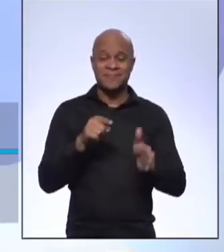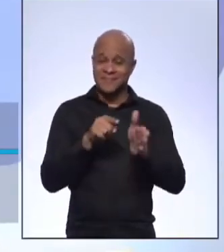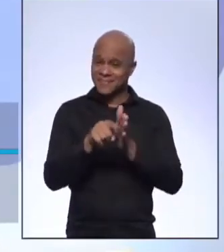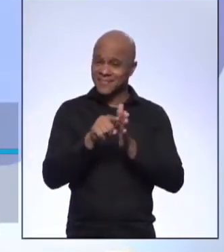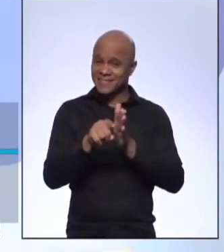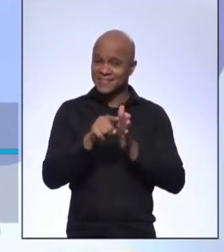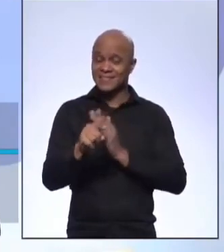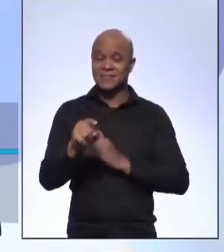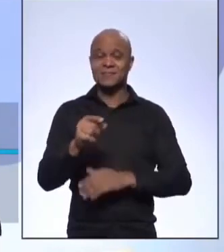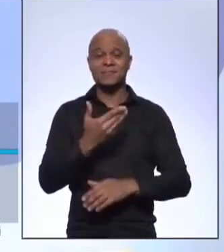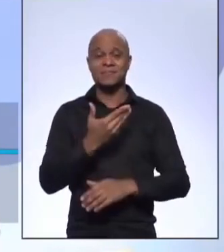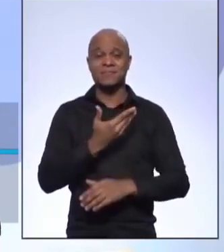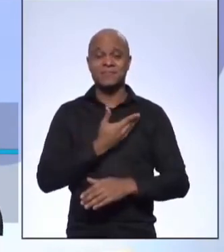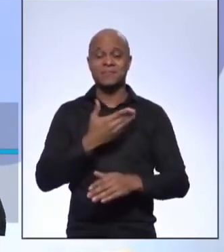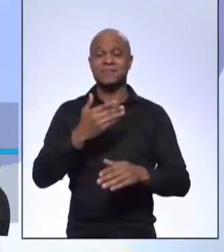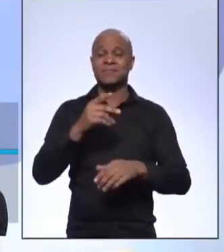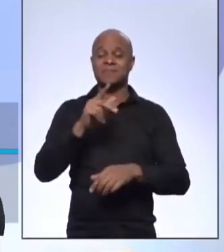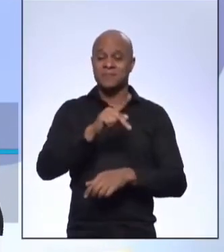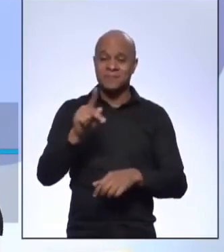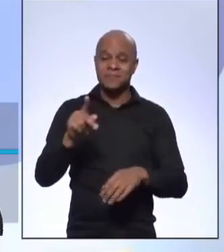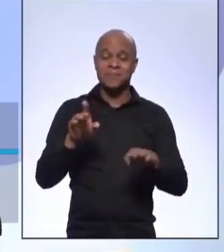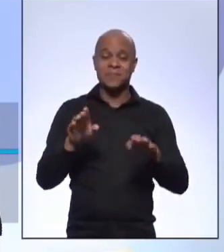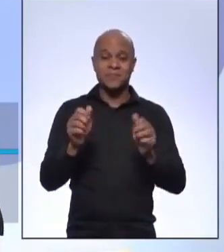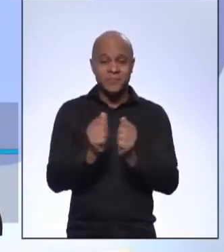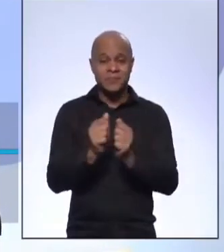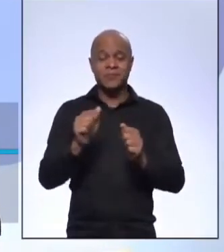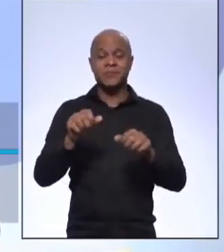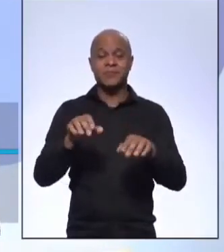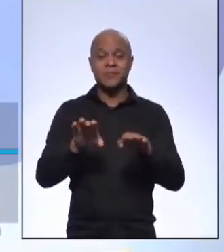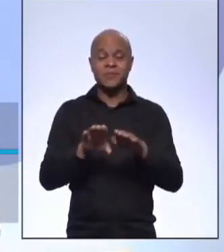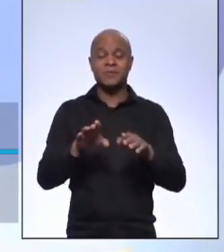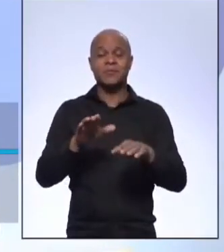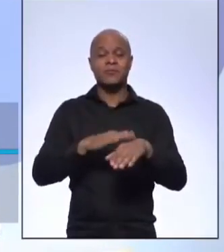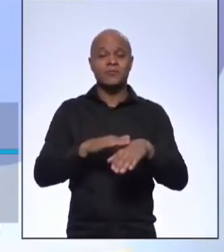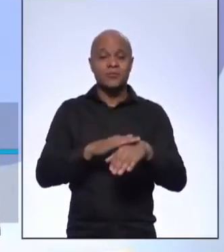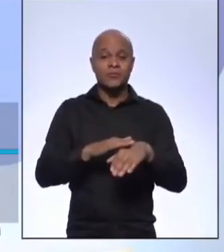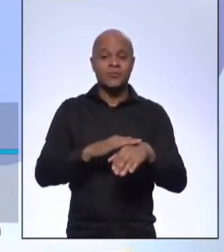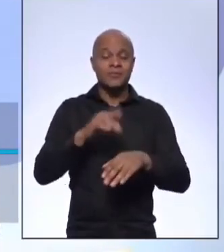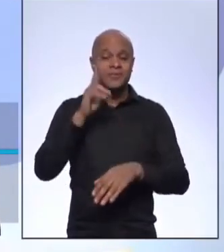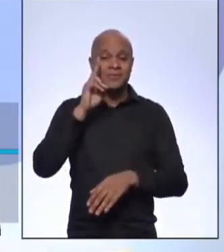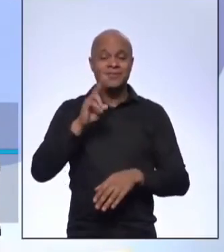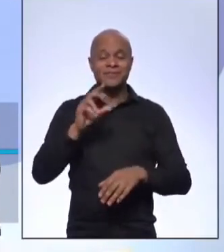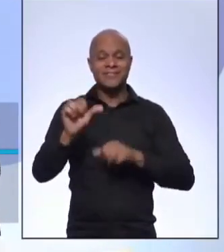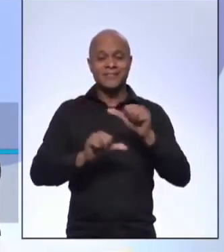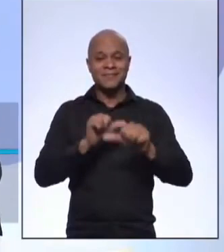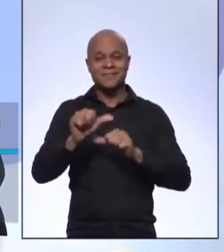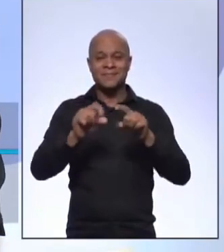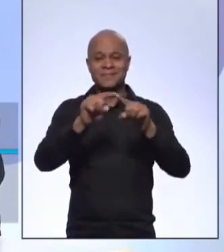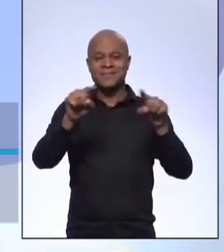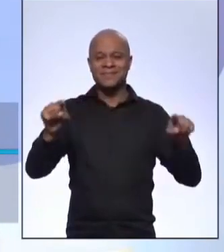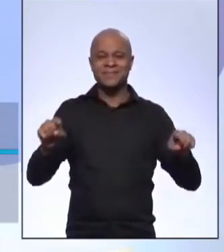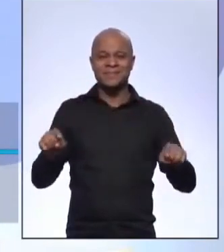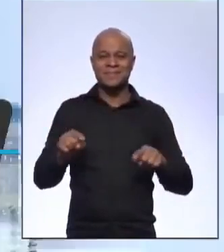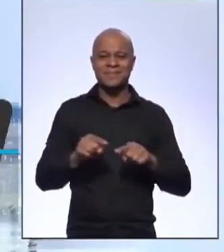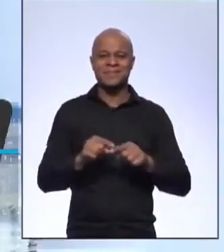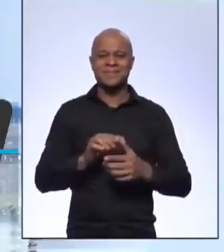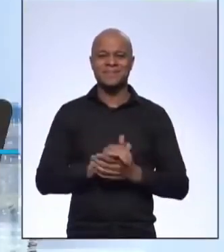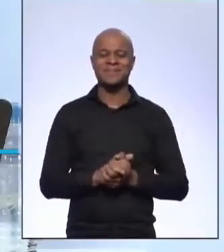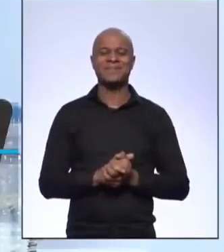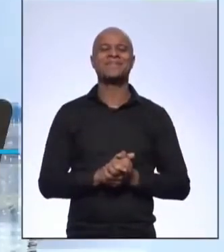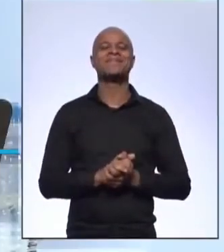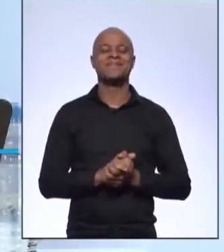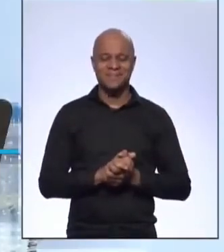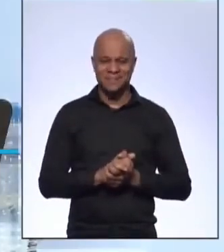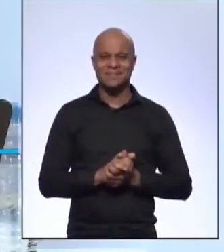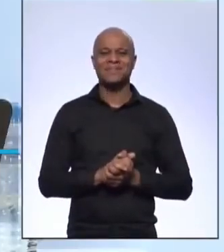professores, né, dentro dessa temática de mudanças e tensões territoriais. Isso mesmo,